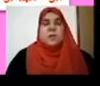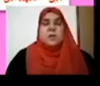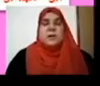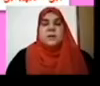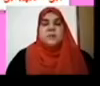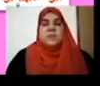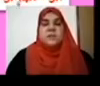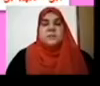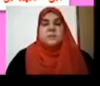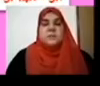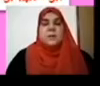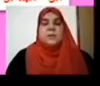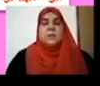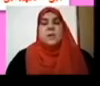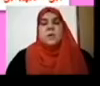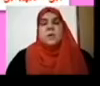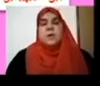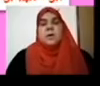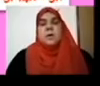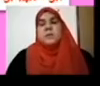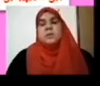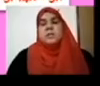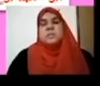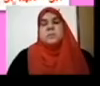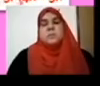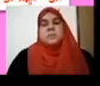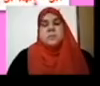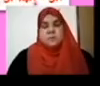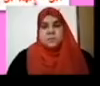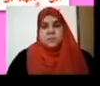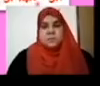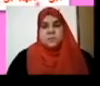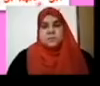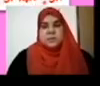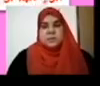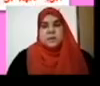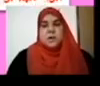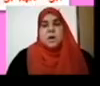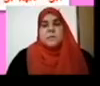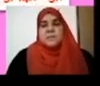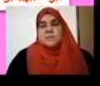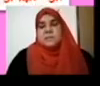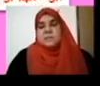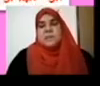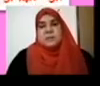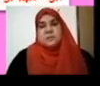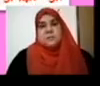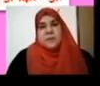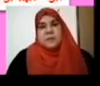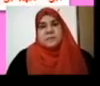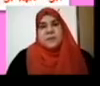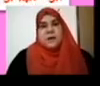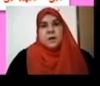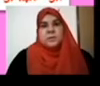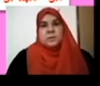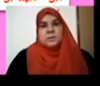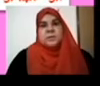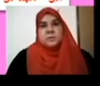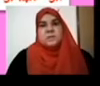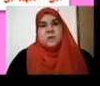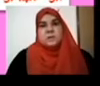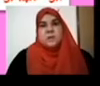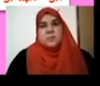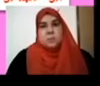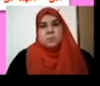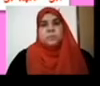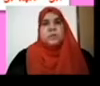Aqui eu coloquei a diferença primeiro, eu coloquei 4x menos 5 vezes 4x mais 5, para vocês verem que tanto faz, tá? A ordem dos